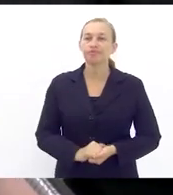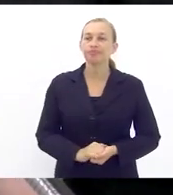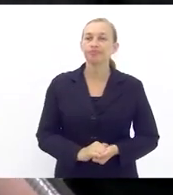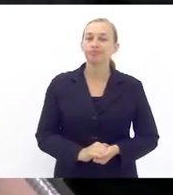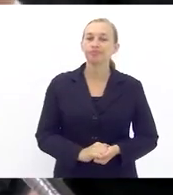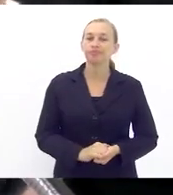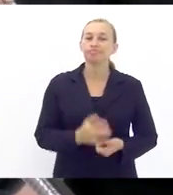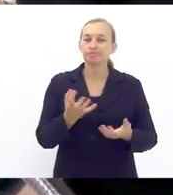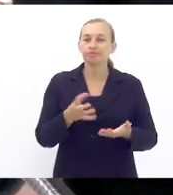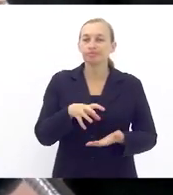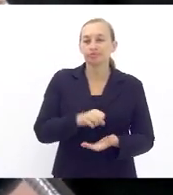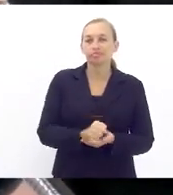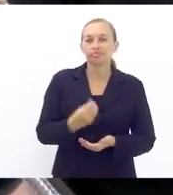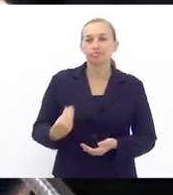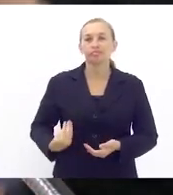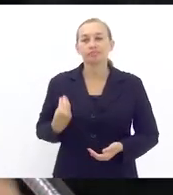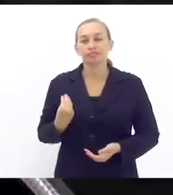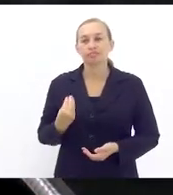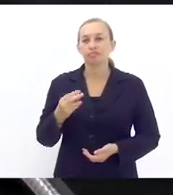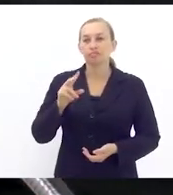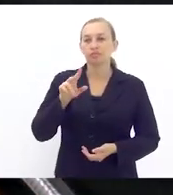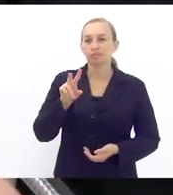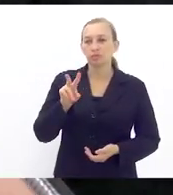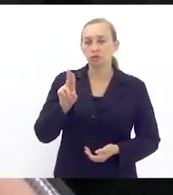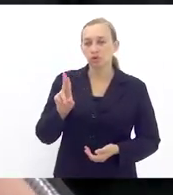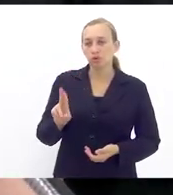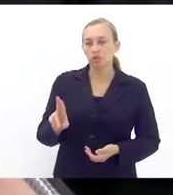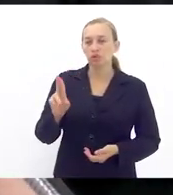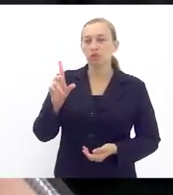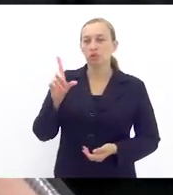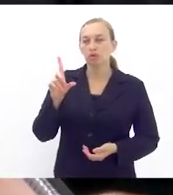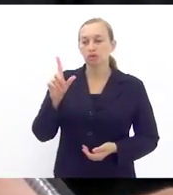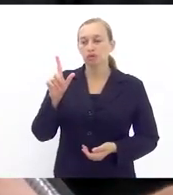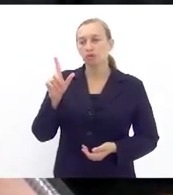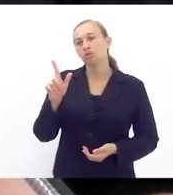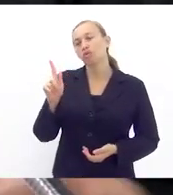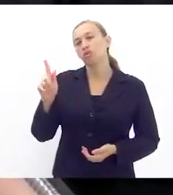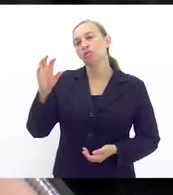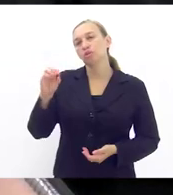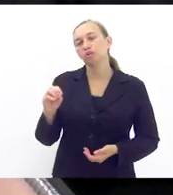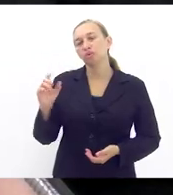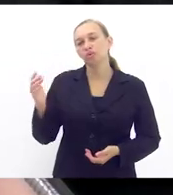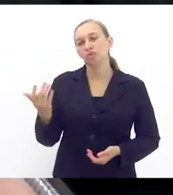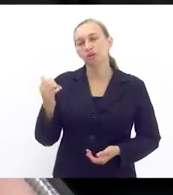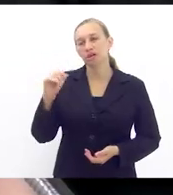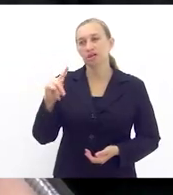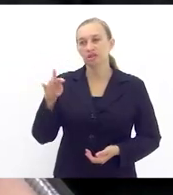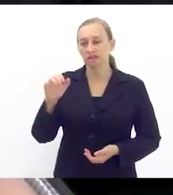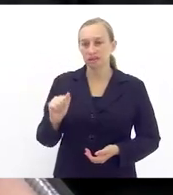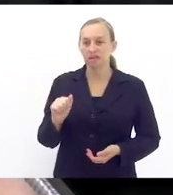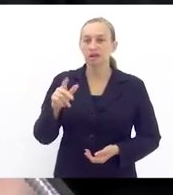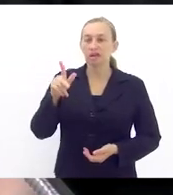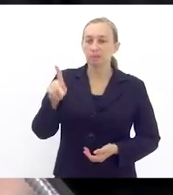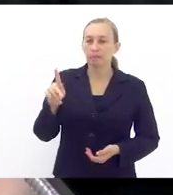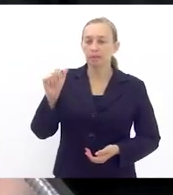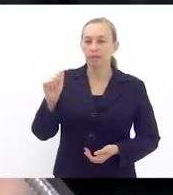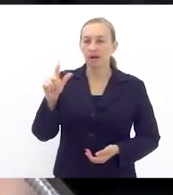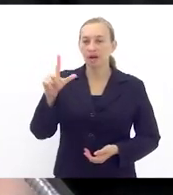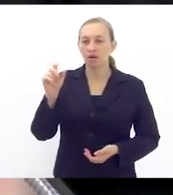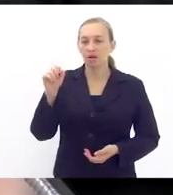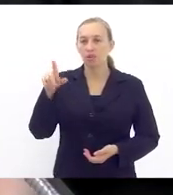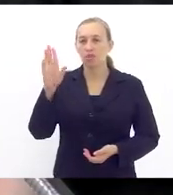eu queria registrar a presença aqui do Hugo Garcia estudante do levante popular da Juventude a Paloma Rocha